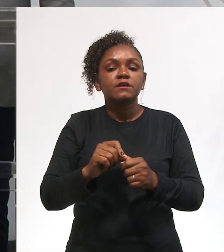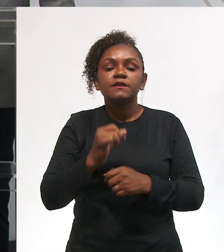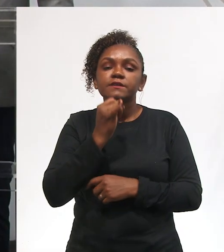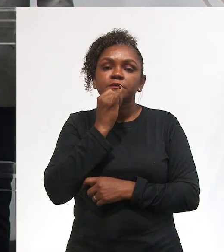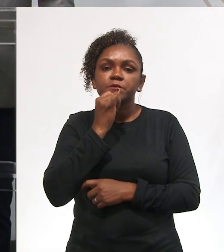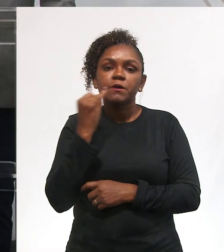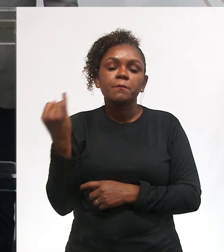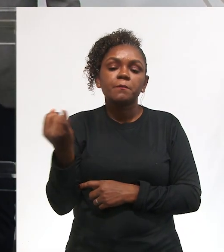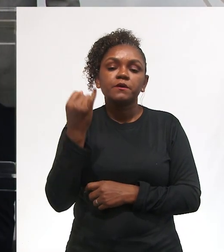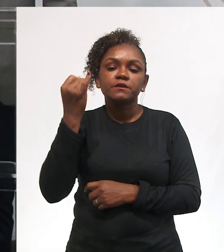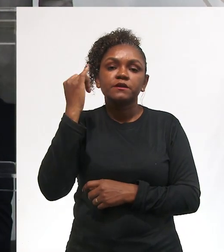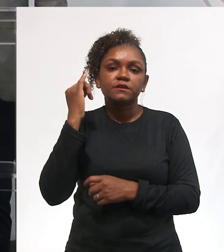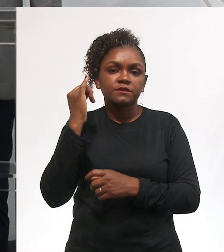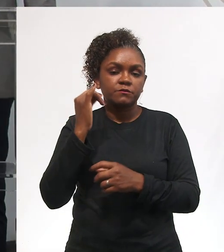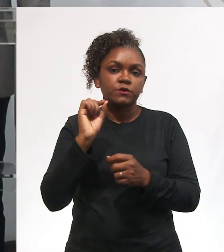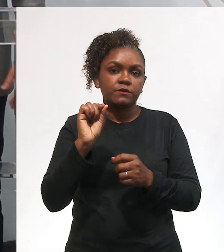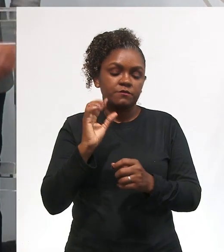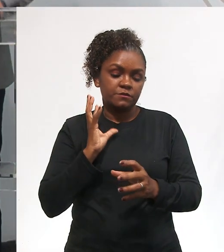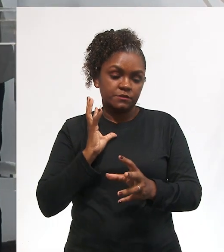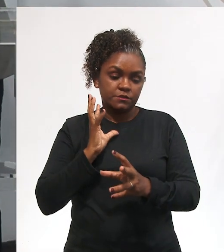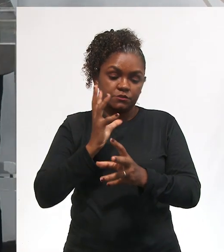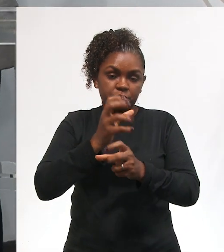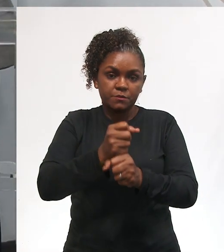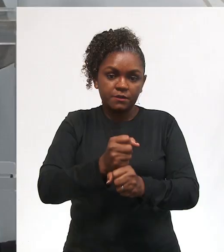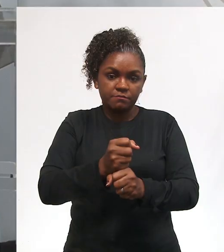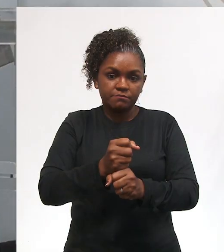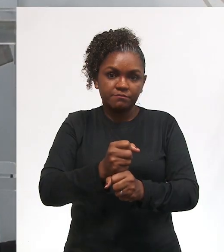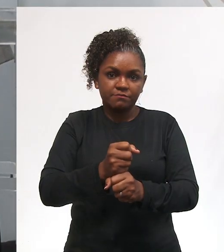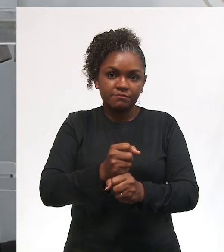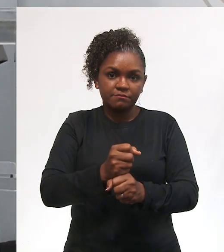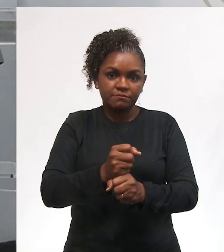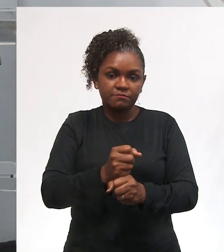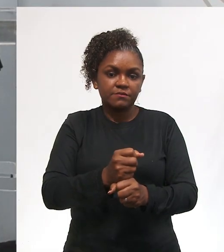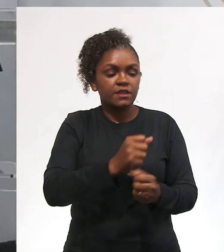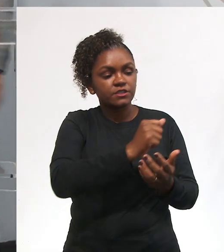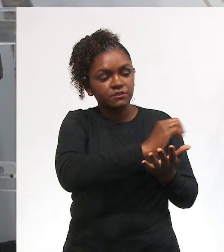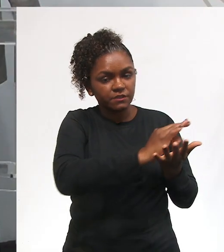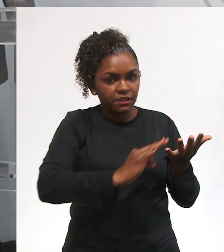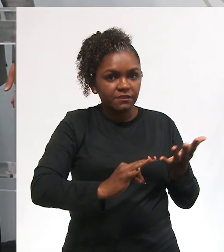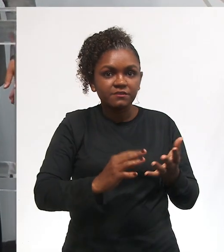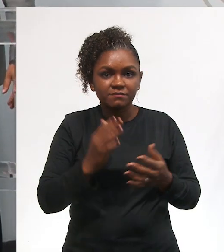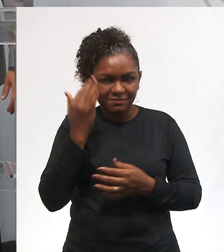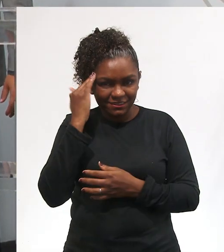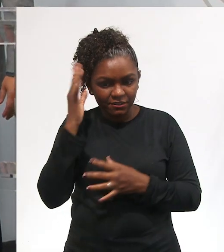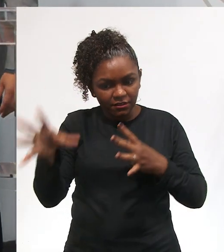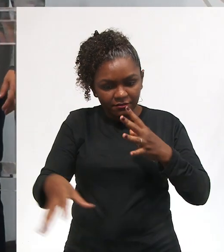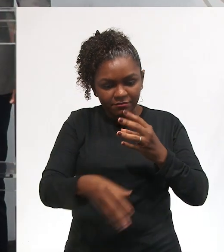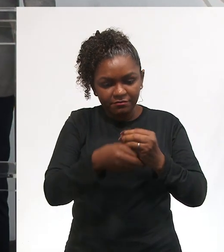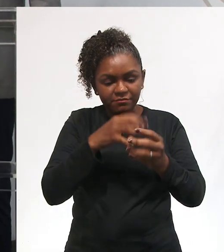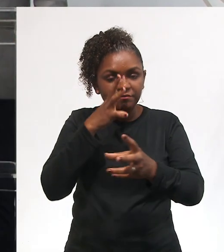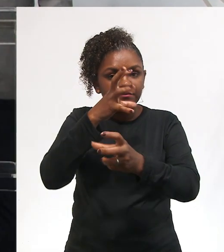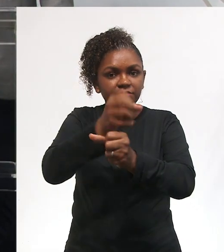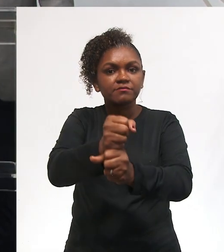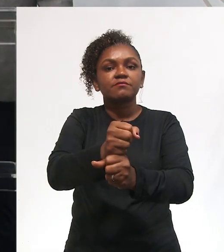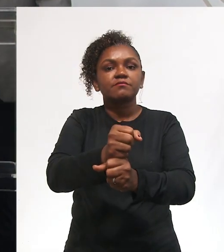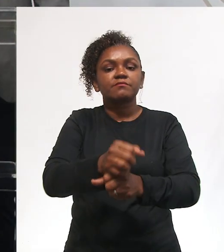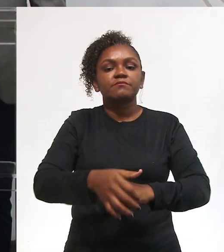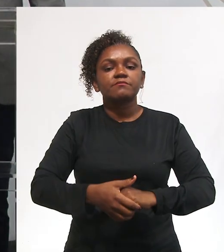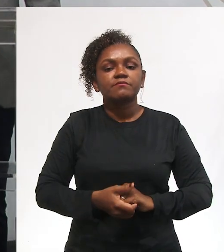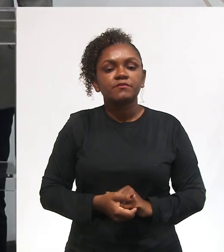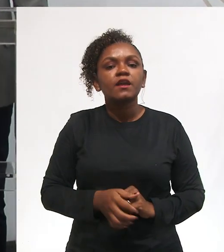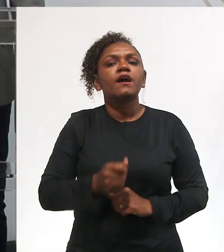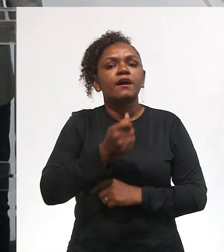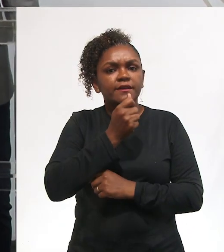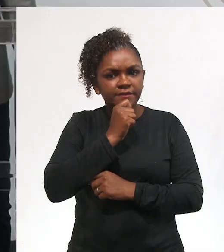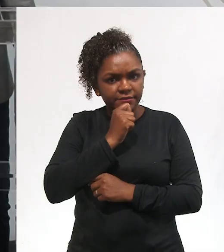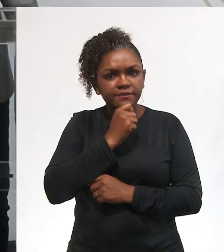de somar aquilo daquela nota com as outras avaliações das disciplinas, né? Então, isso ainda está